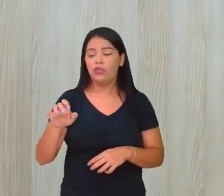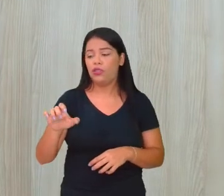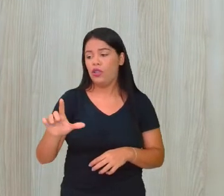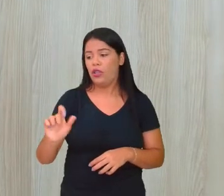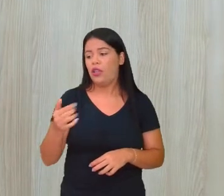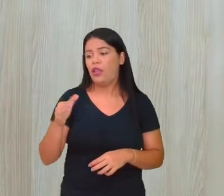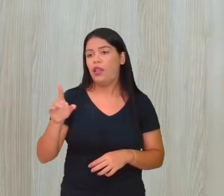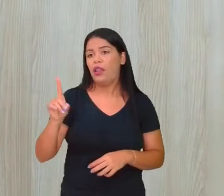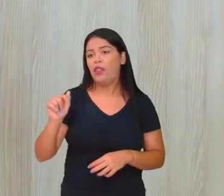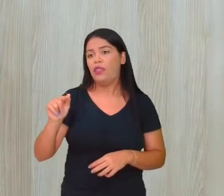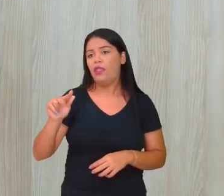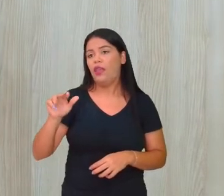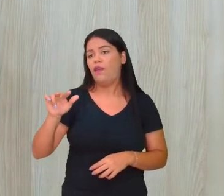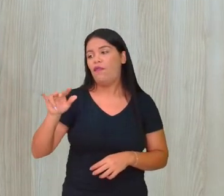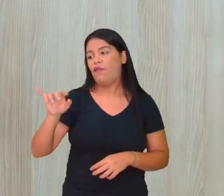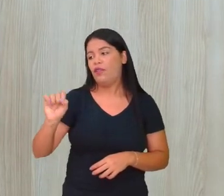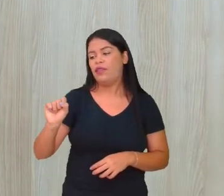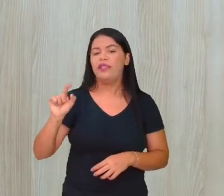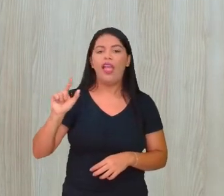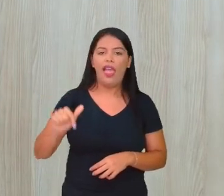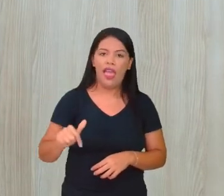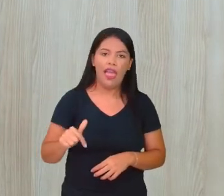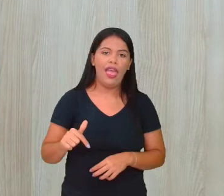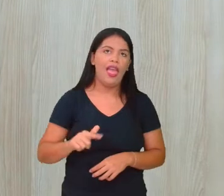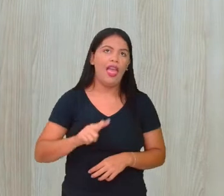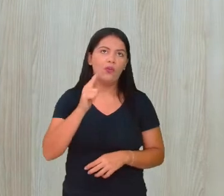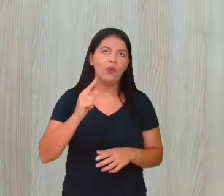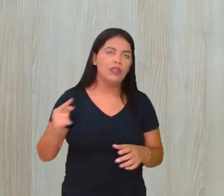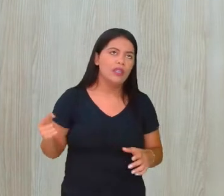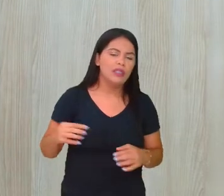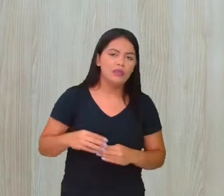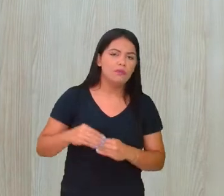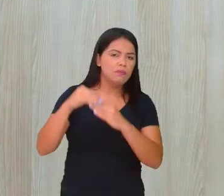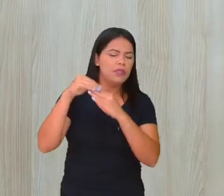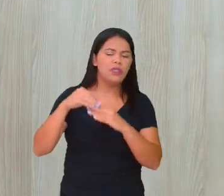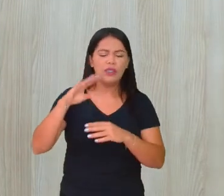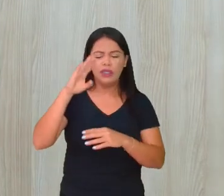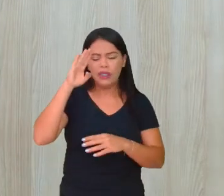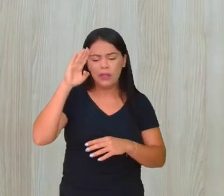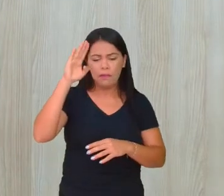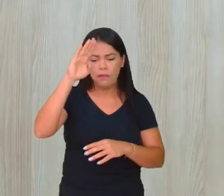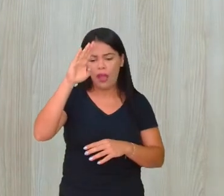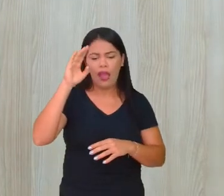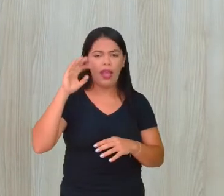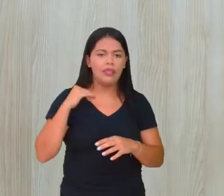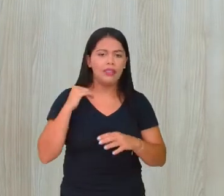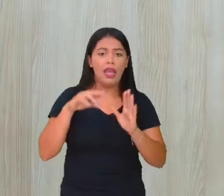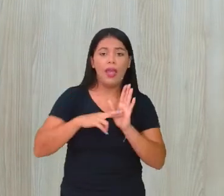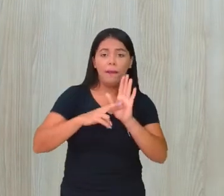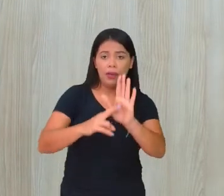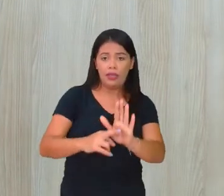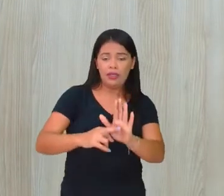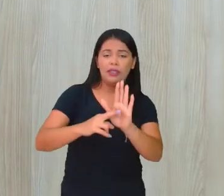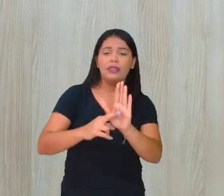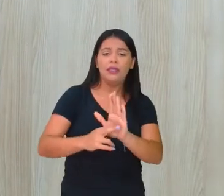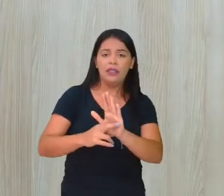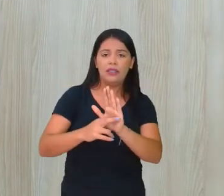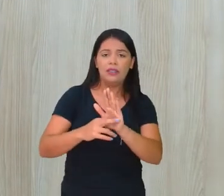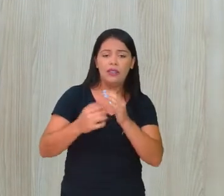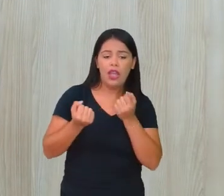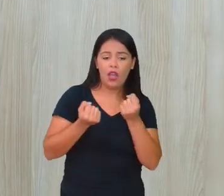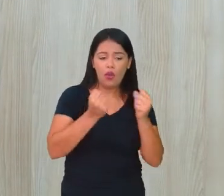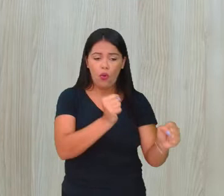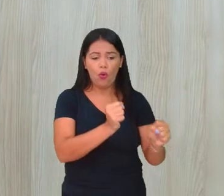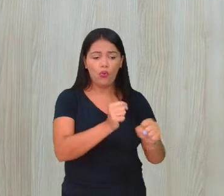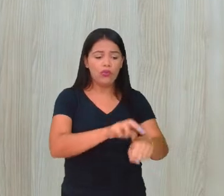Até hoje, uma das principais pensadoras feministas e antirracistas e anti-abolicionistas. Anti-abolicionistas não,